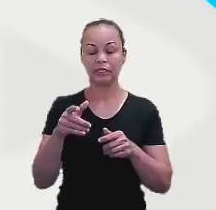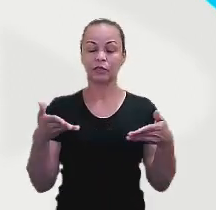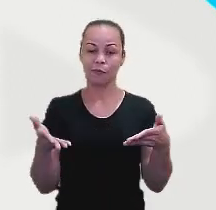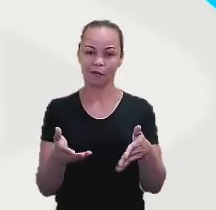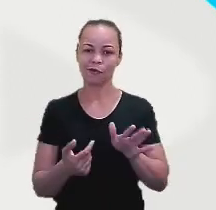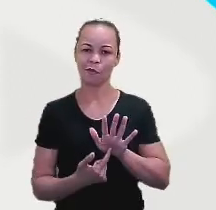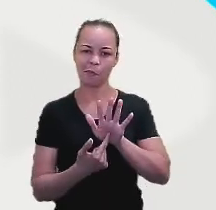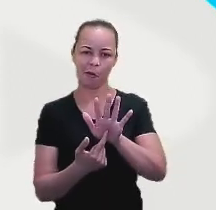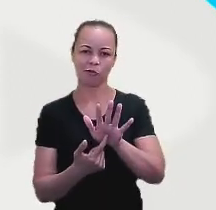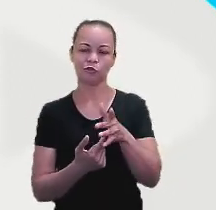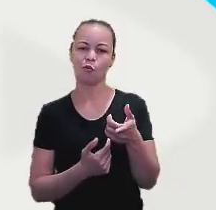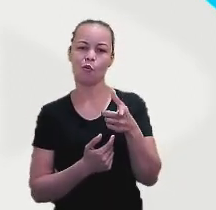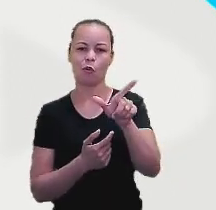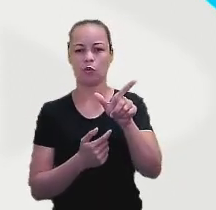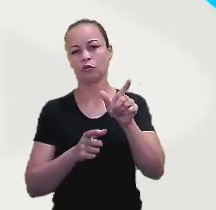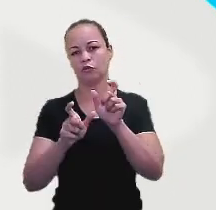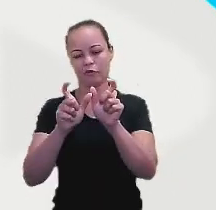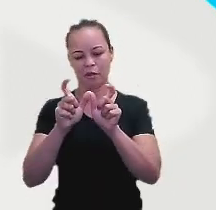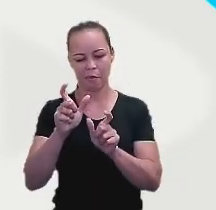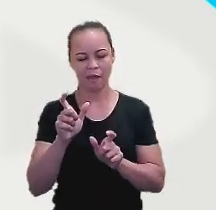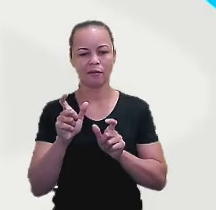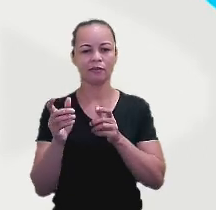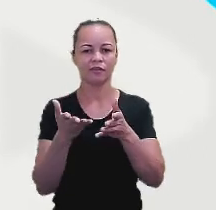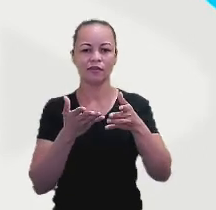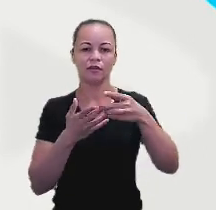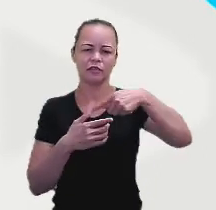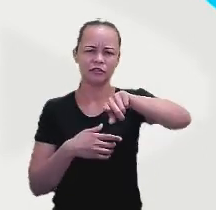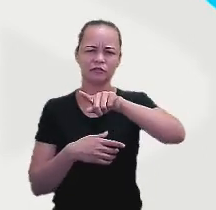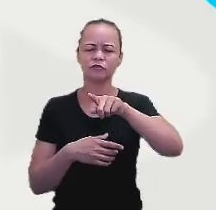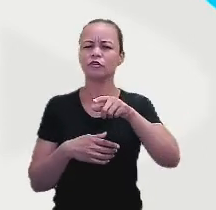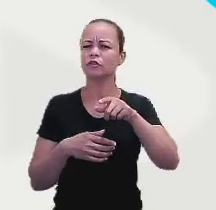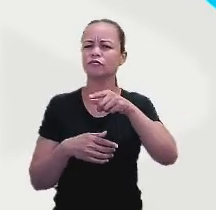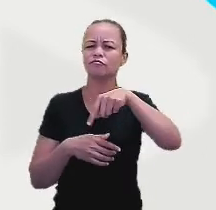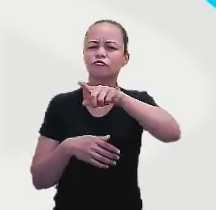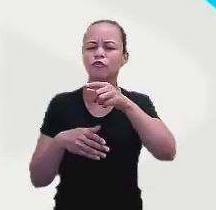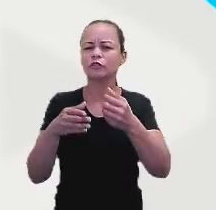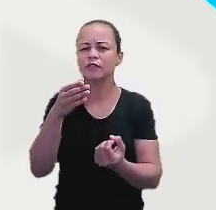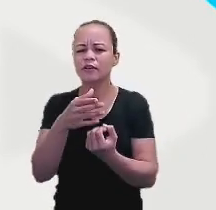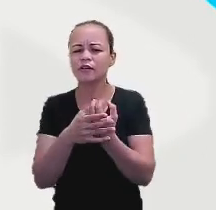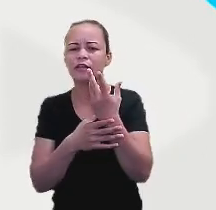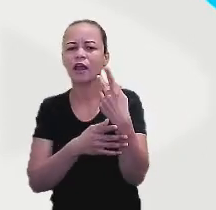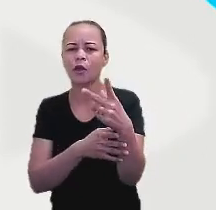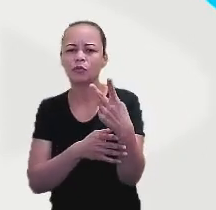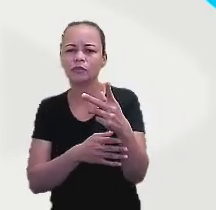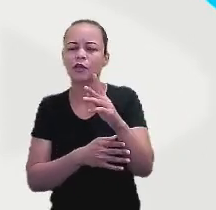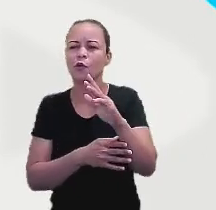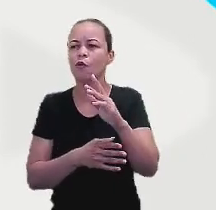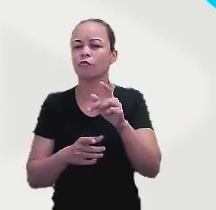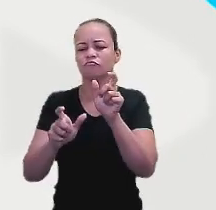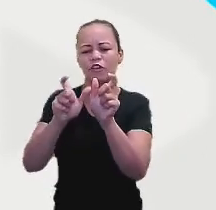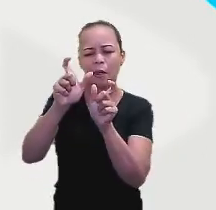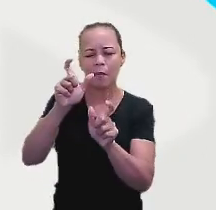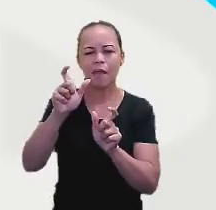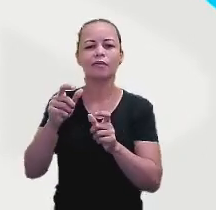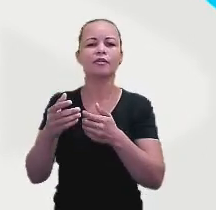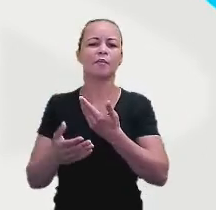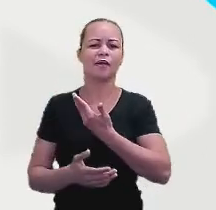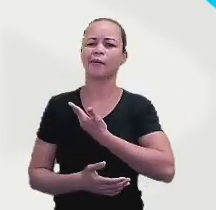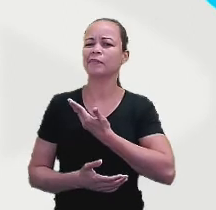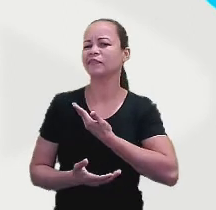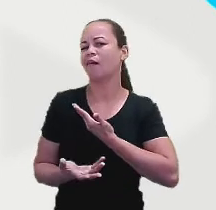agora, amizade. E aí você, se você fosse criar o seu próprio verbete para amizade, qual seria?